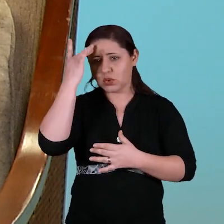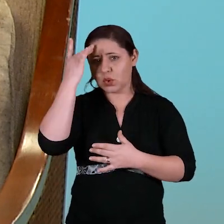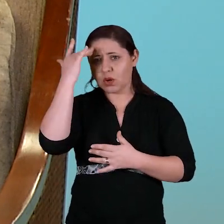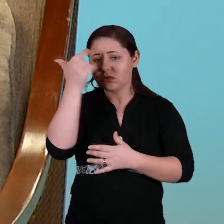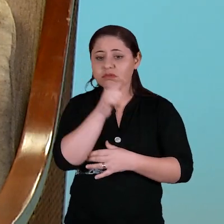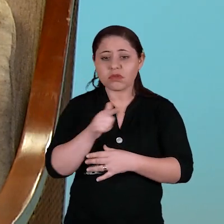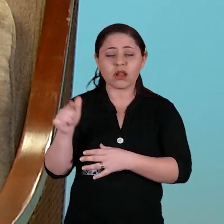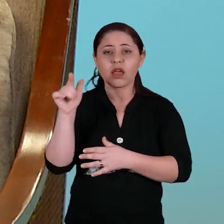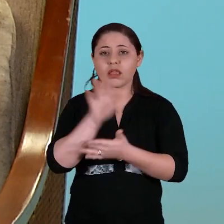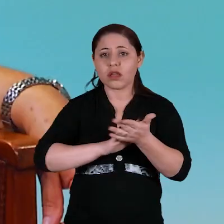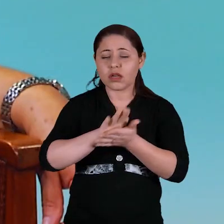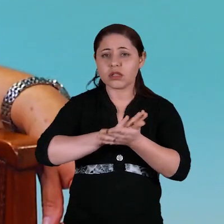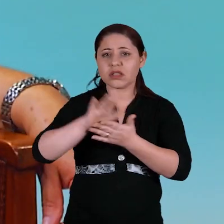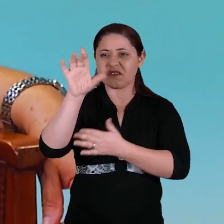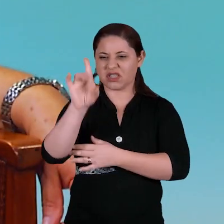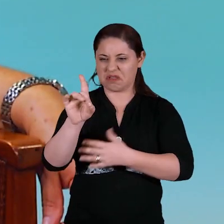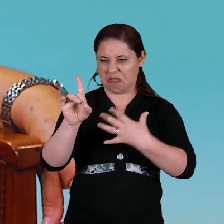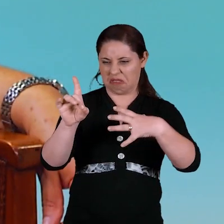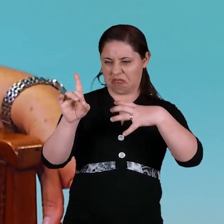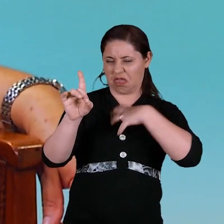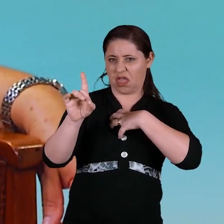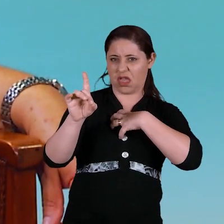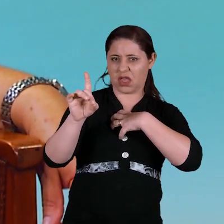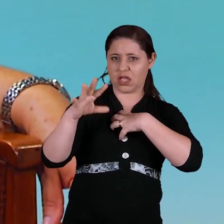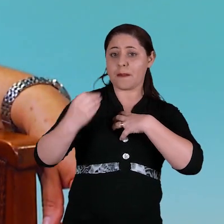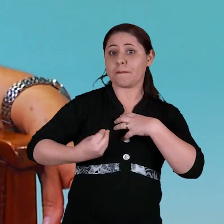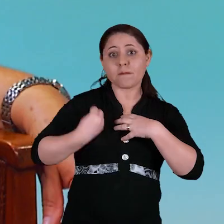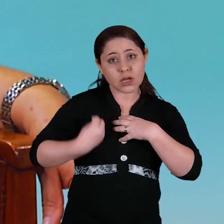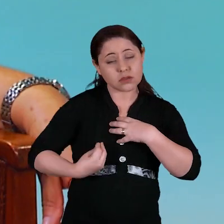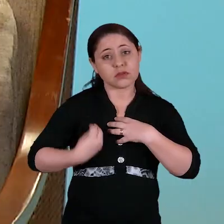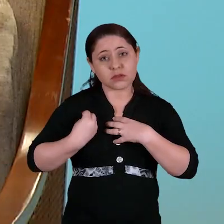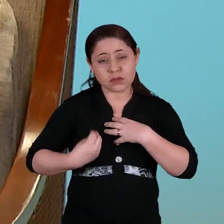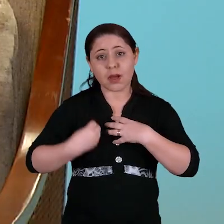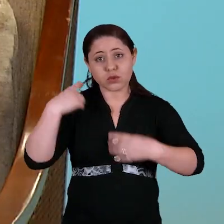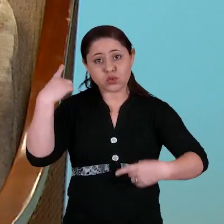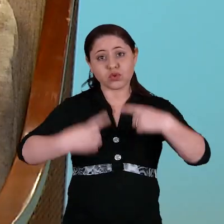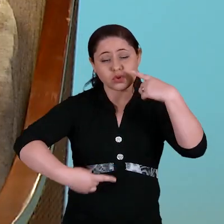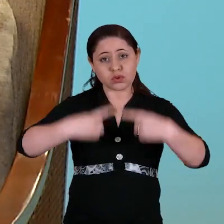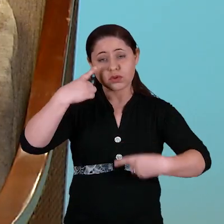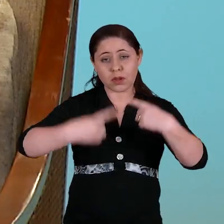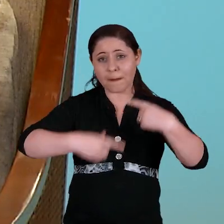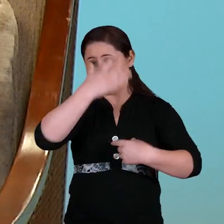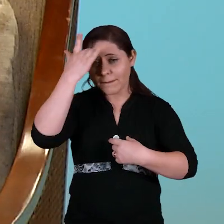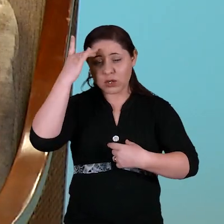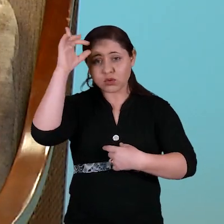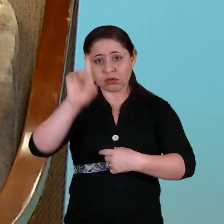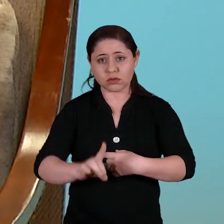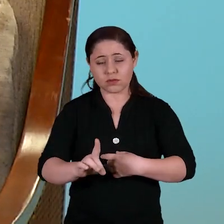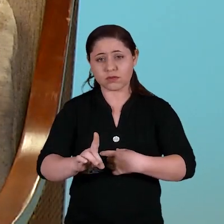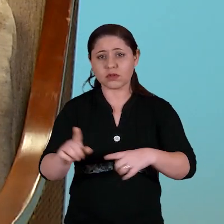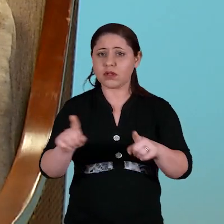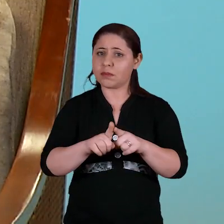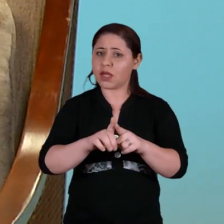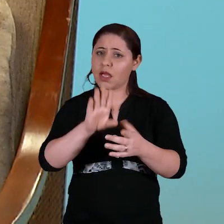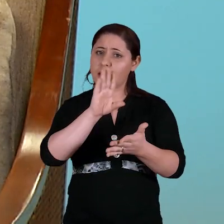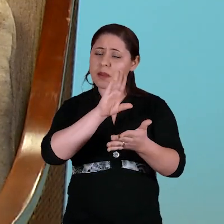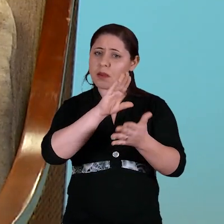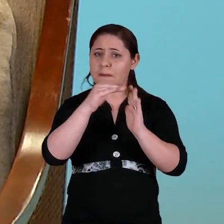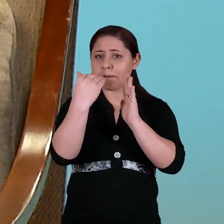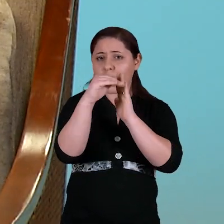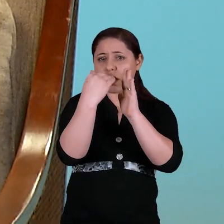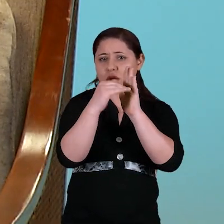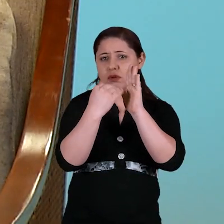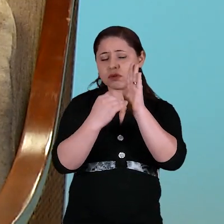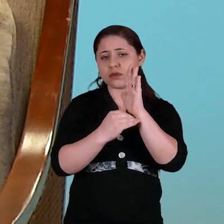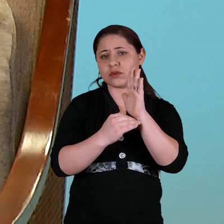deficiência, que se doem, dizendo assim, né? Que querem participar do debate de pessoas com deficiência, de pautas que condizem a